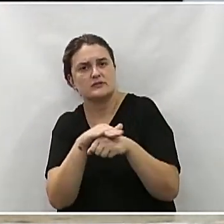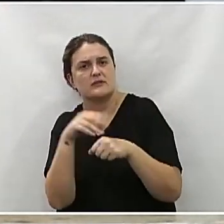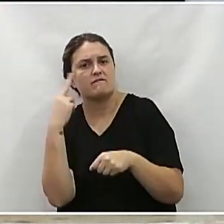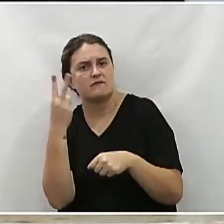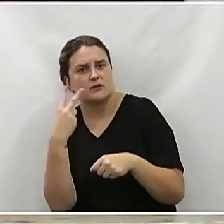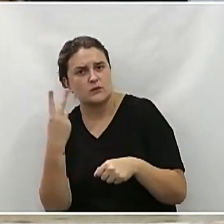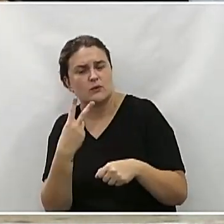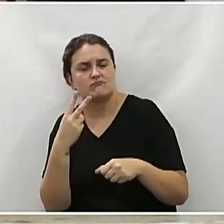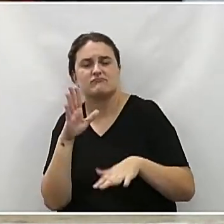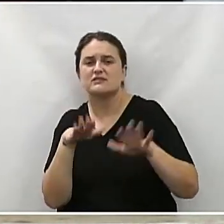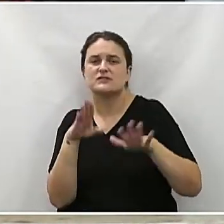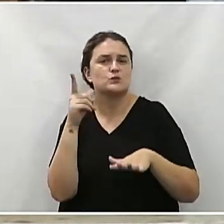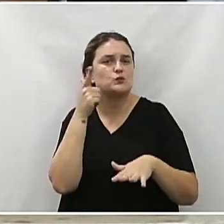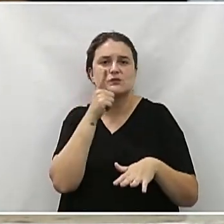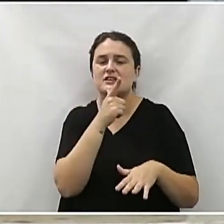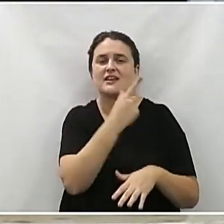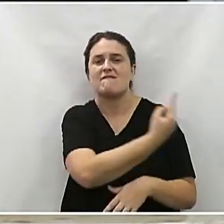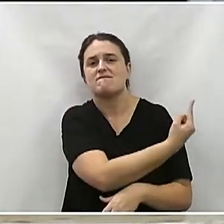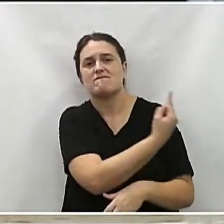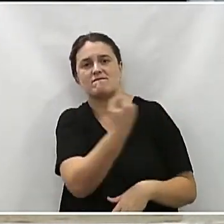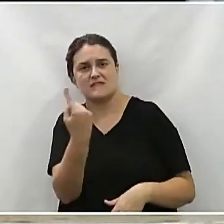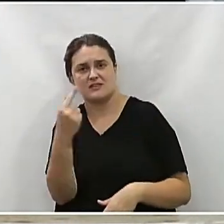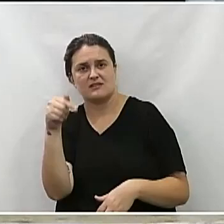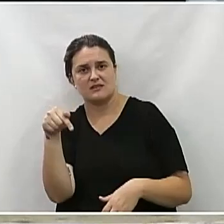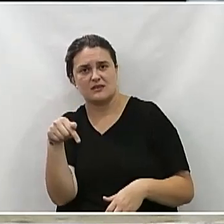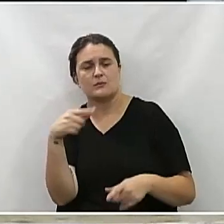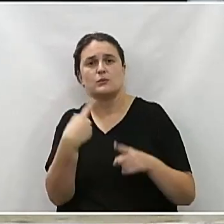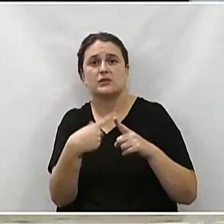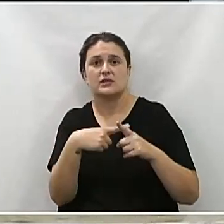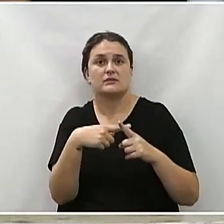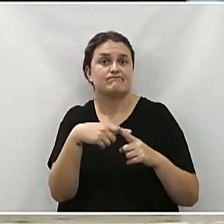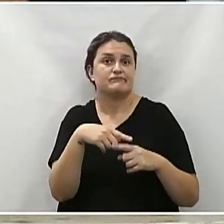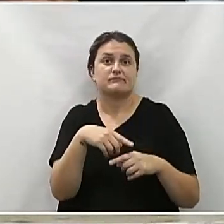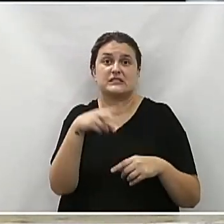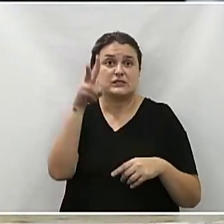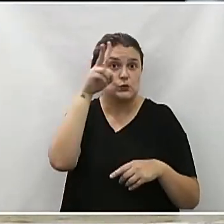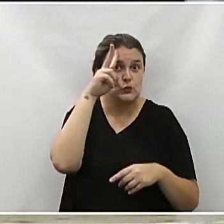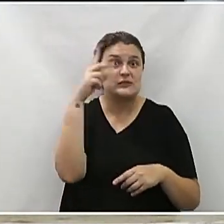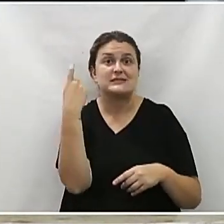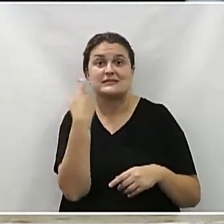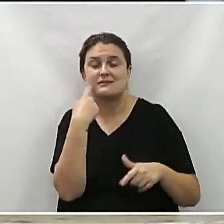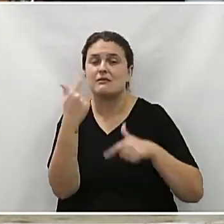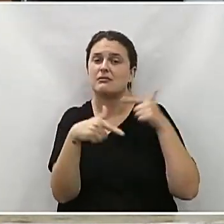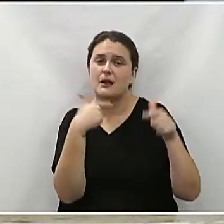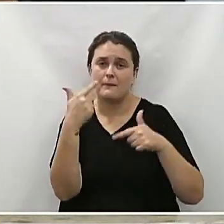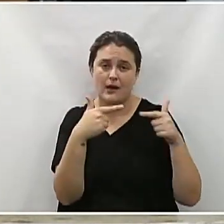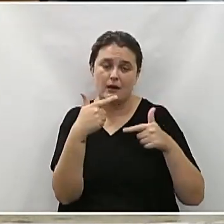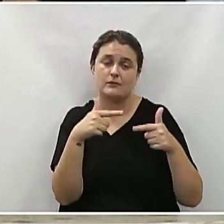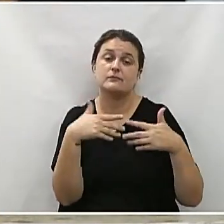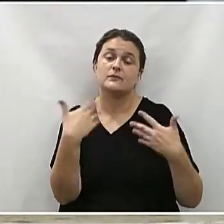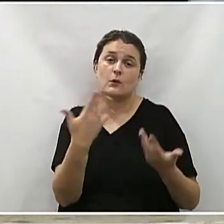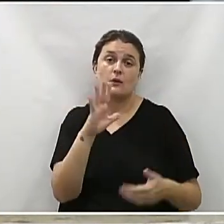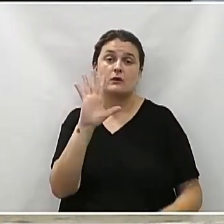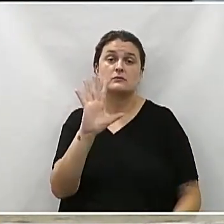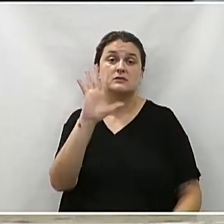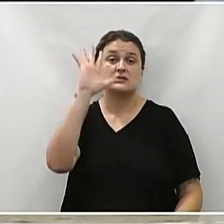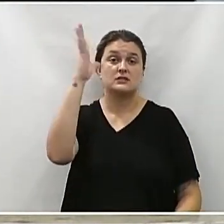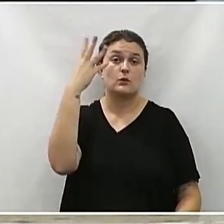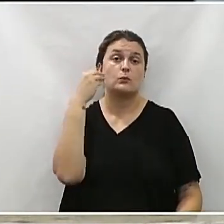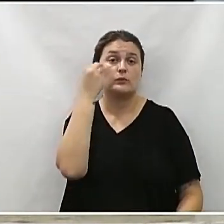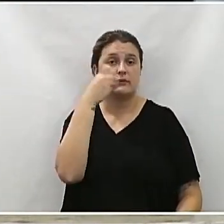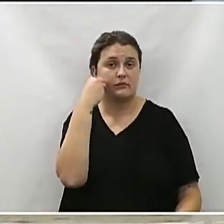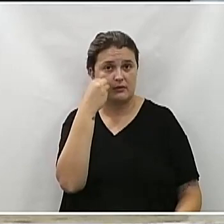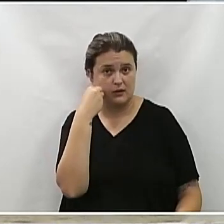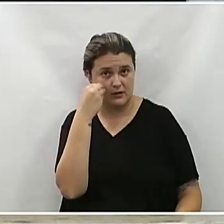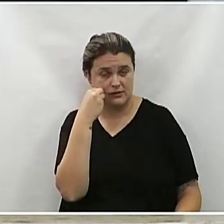às vezes não conseguem vir aqui por até mesmo seu dia corrido segunda a sexta-feira trabalhando e tiveram essa oportunidade de estar